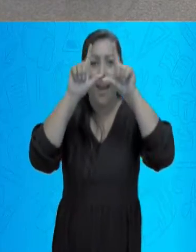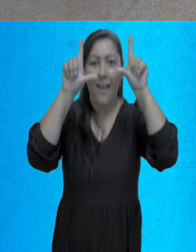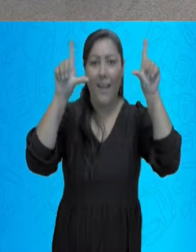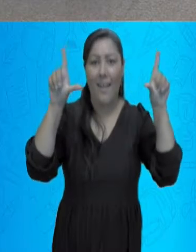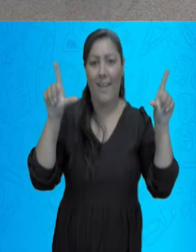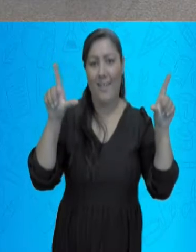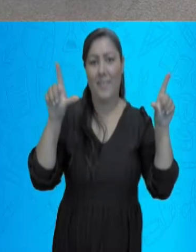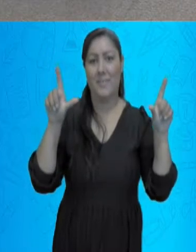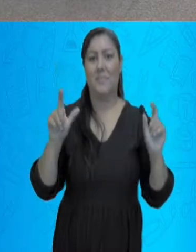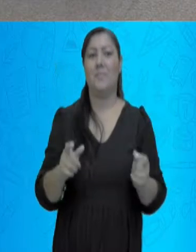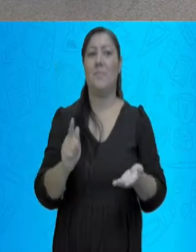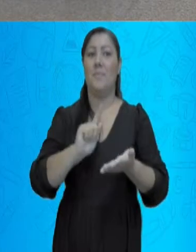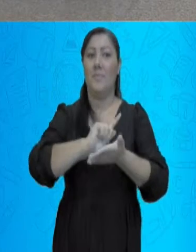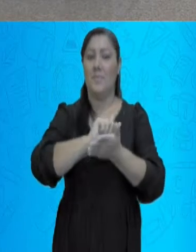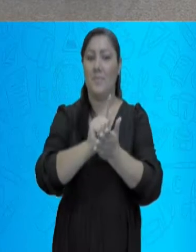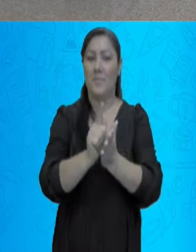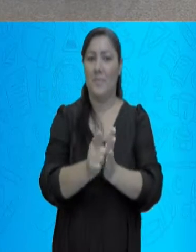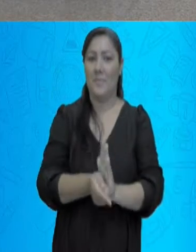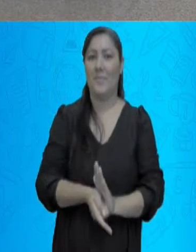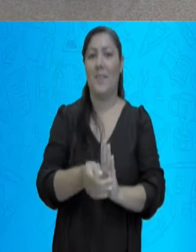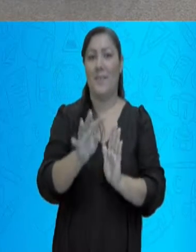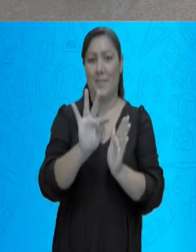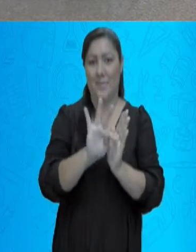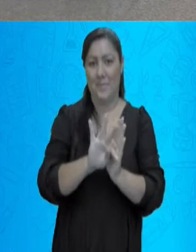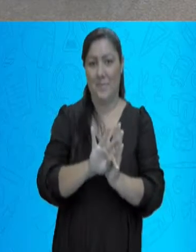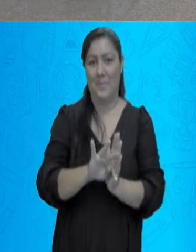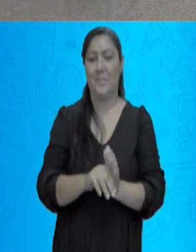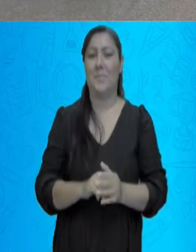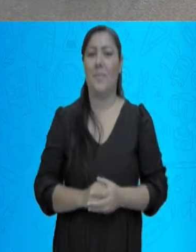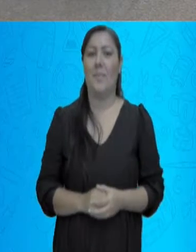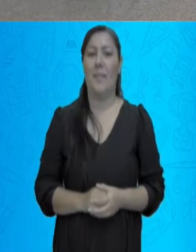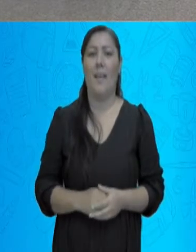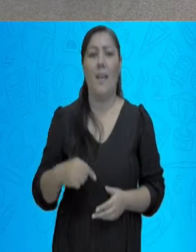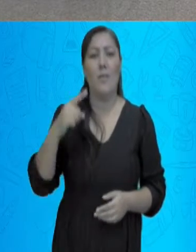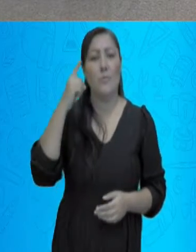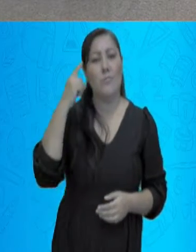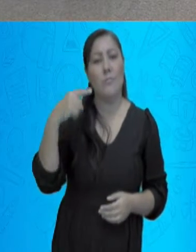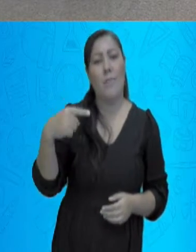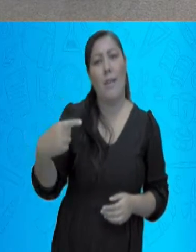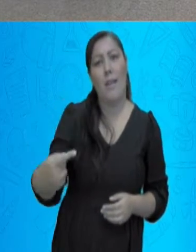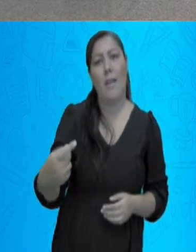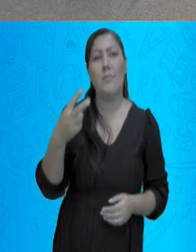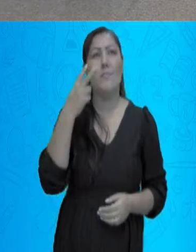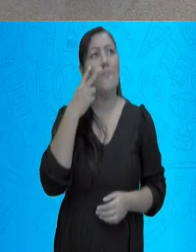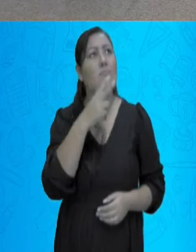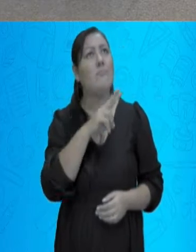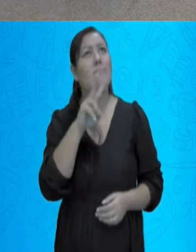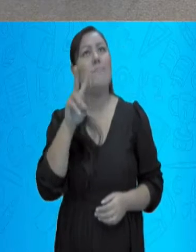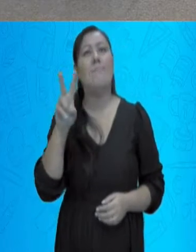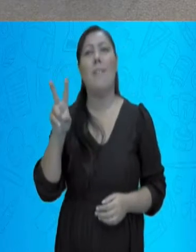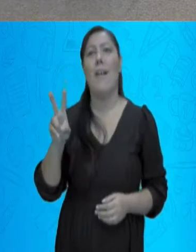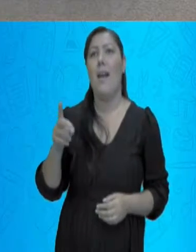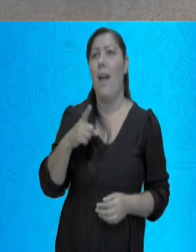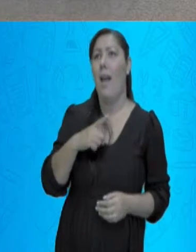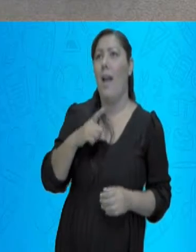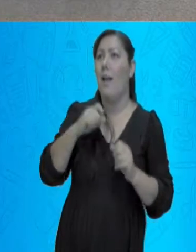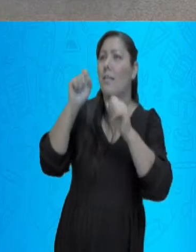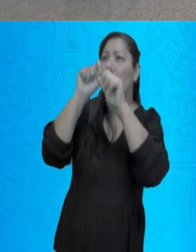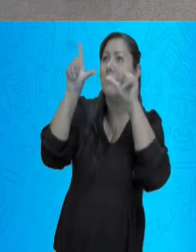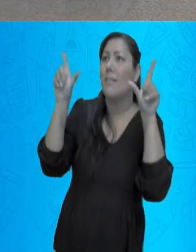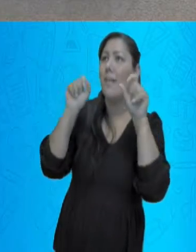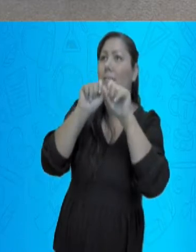Bem, convivemos diariamente com os cartazes, não é mesmo? Nas ruas, locais de